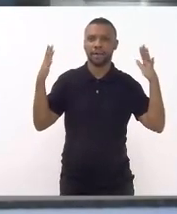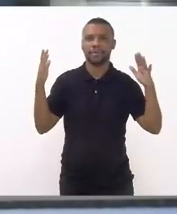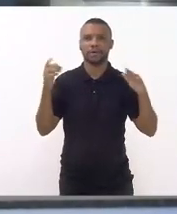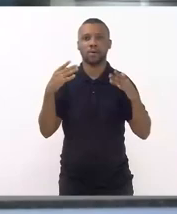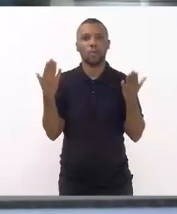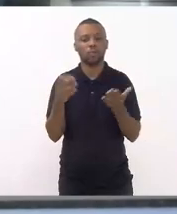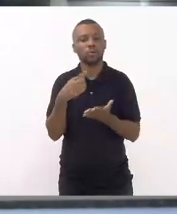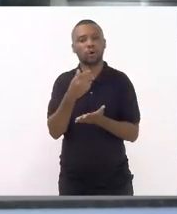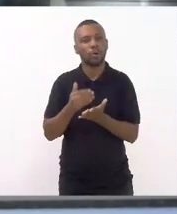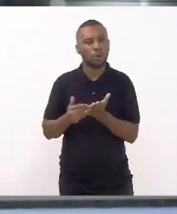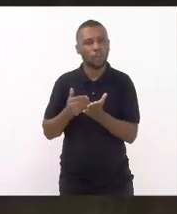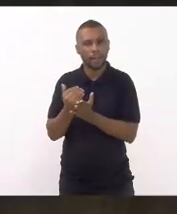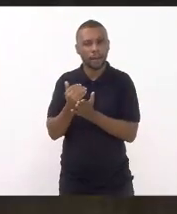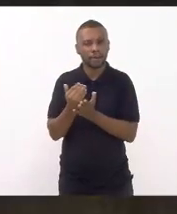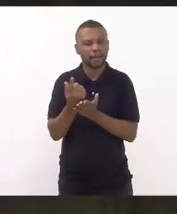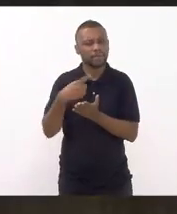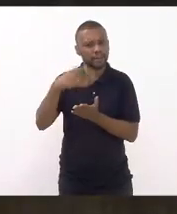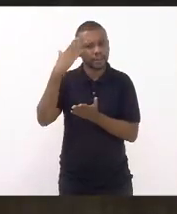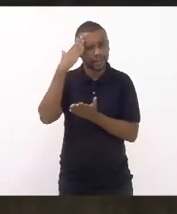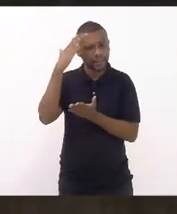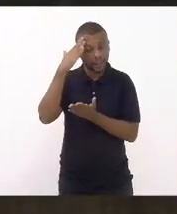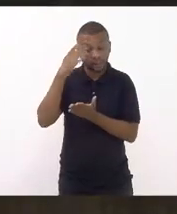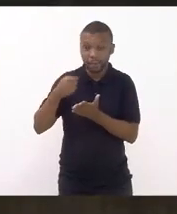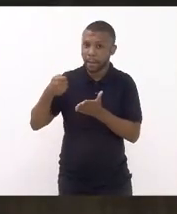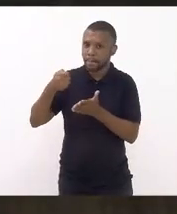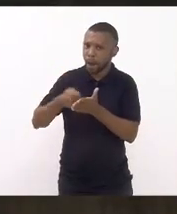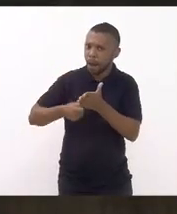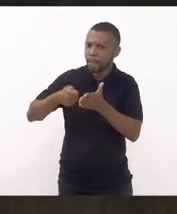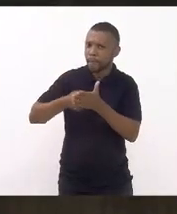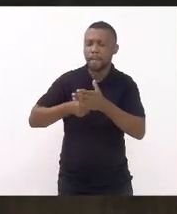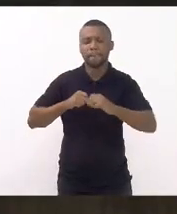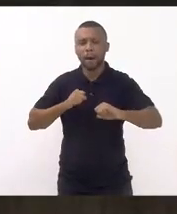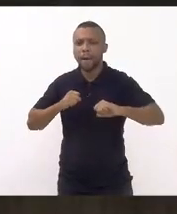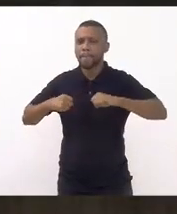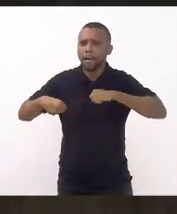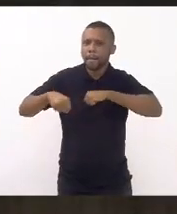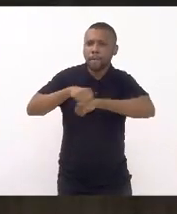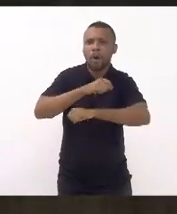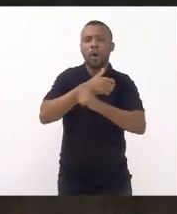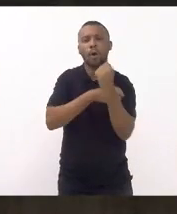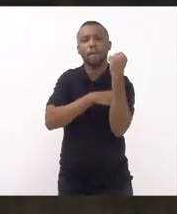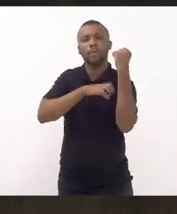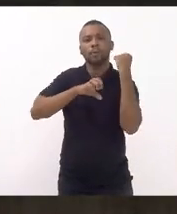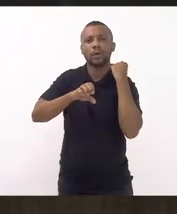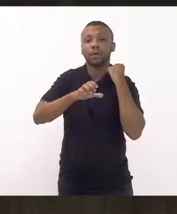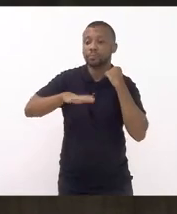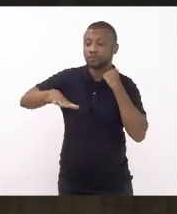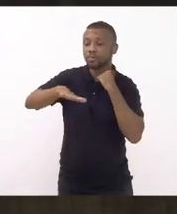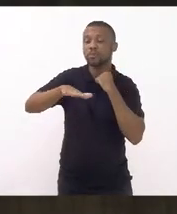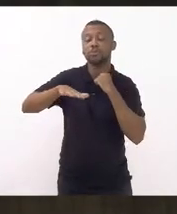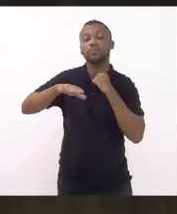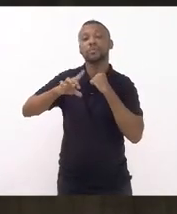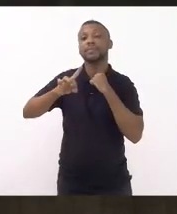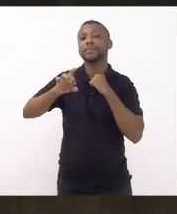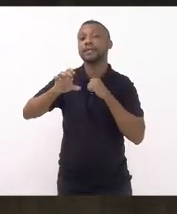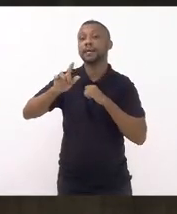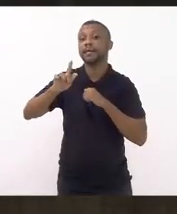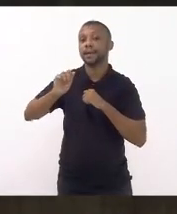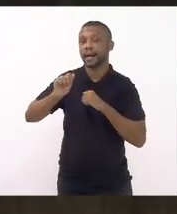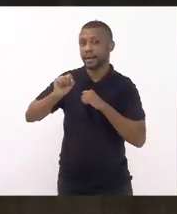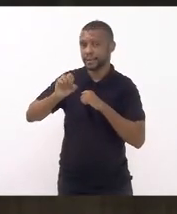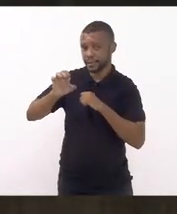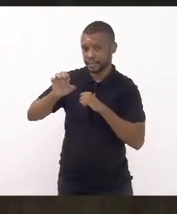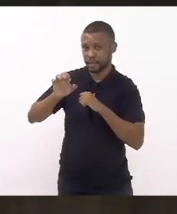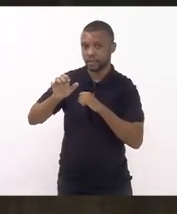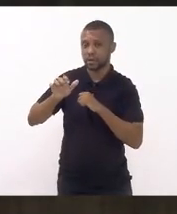senhora presidente, e todos sabem que estão aqui, que a minha luta em relação ao empoderamento do DEGASE não é de hoje.